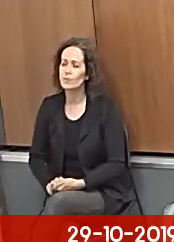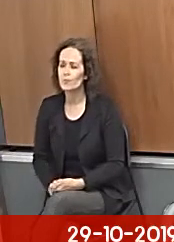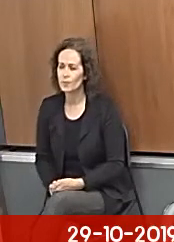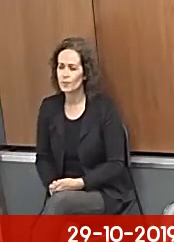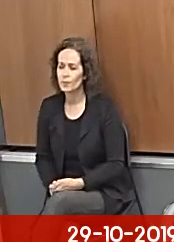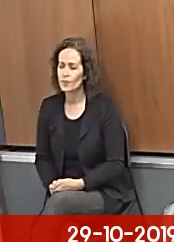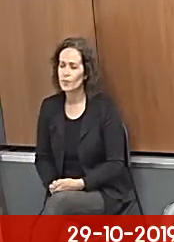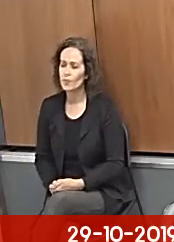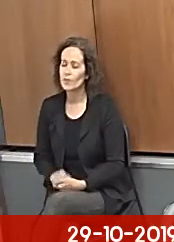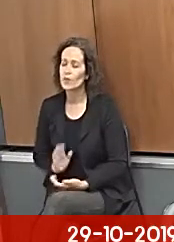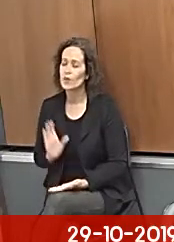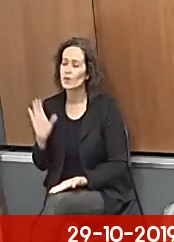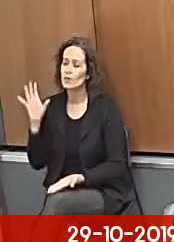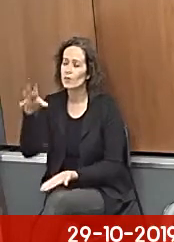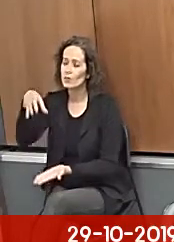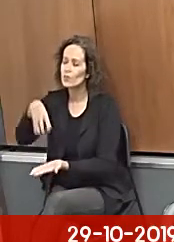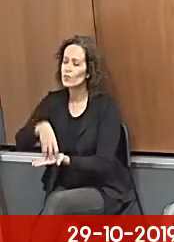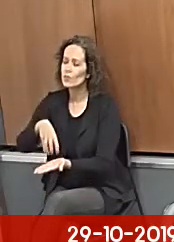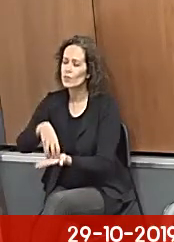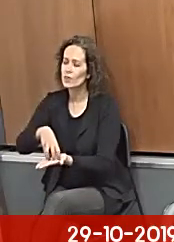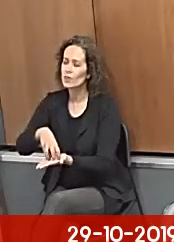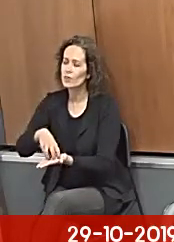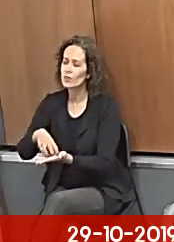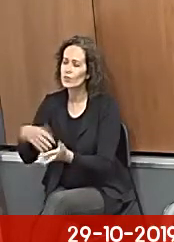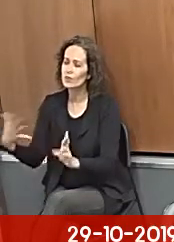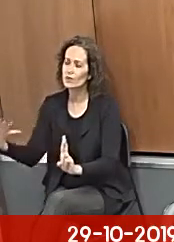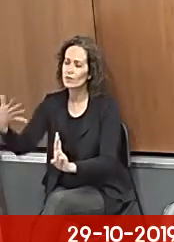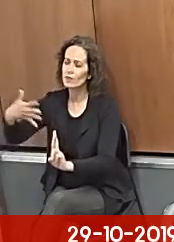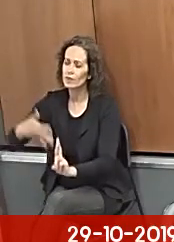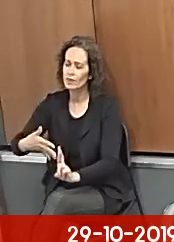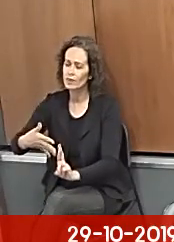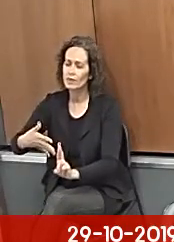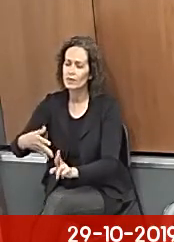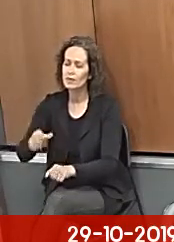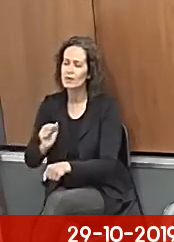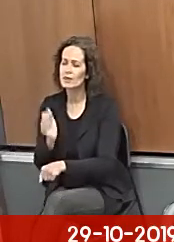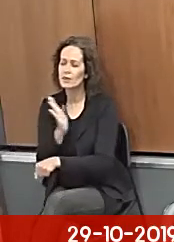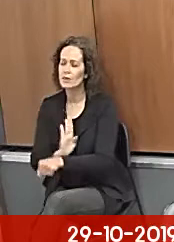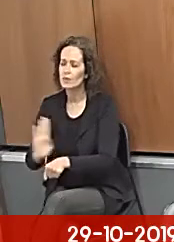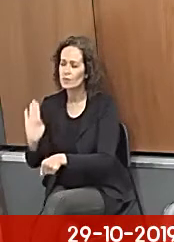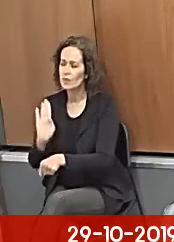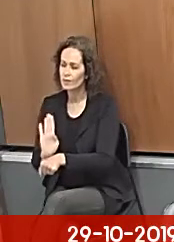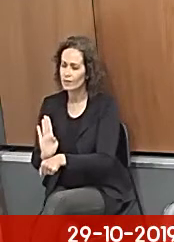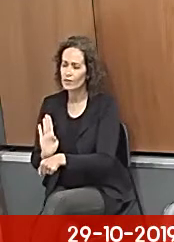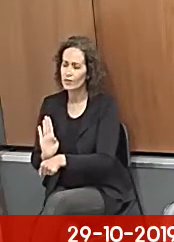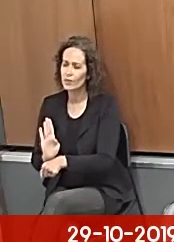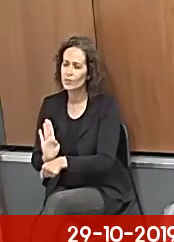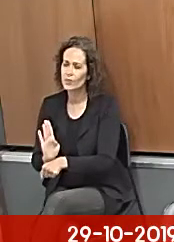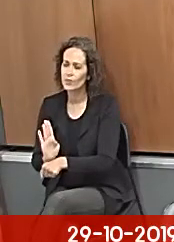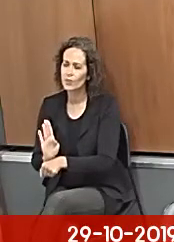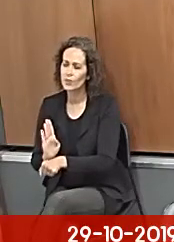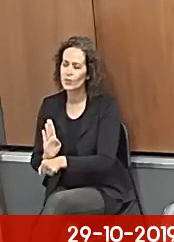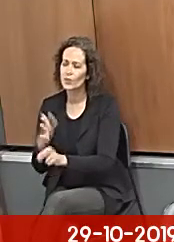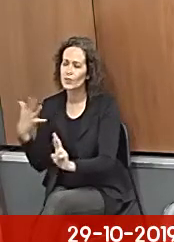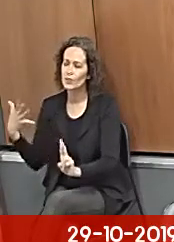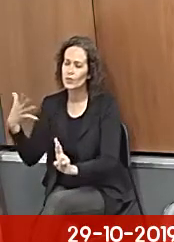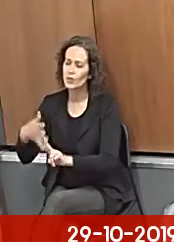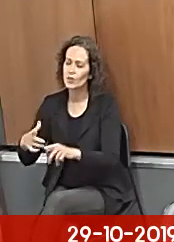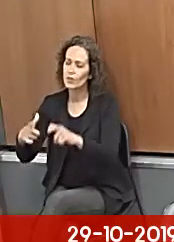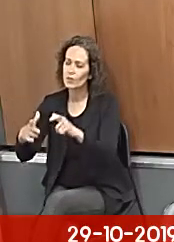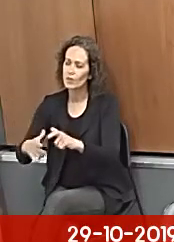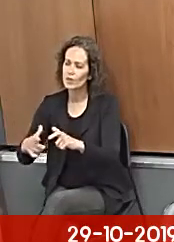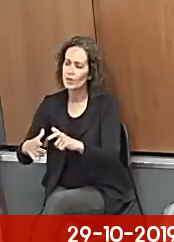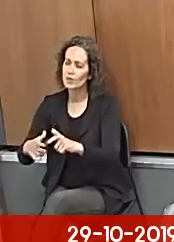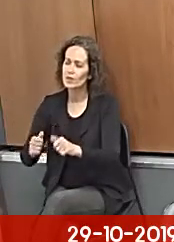Esse é o centro de referência que nós temos. Amaro do Barreiro, né? Amaro do Barreiro. Esse é o centro de referência, ele é localizado